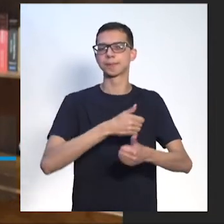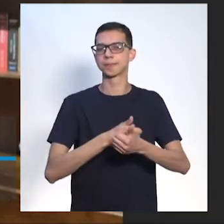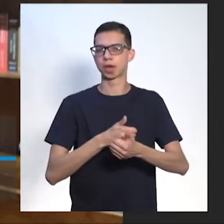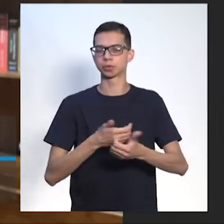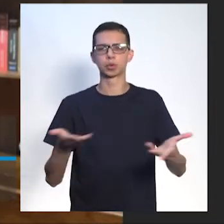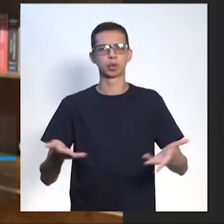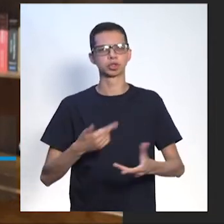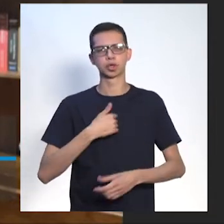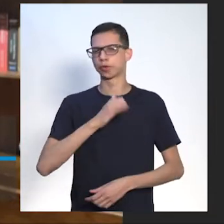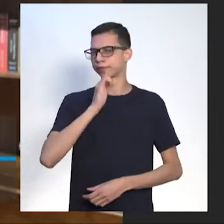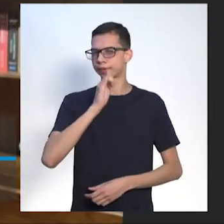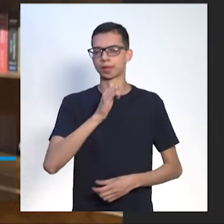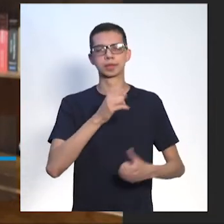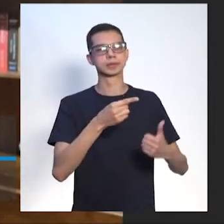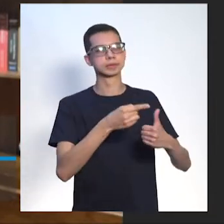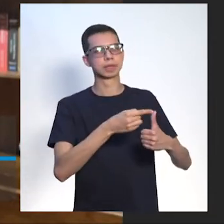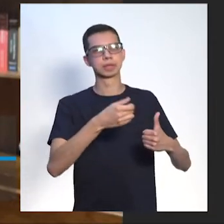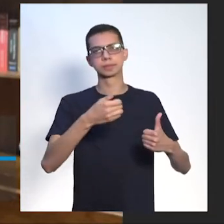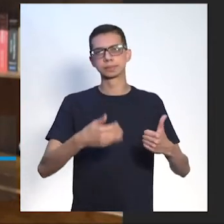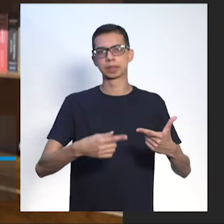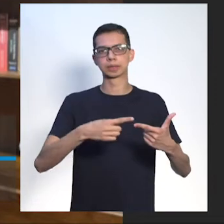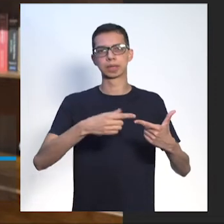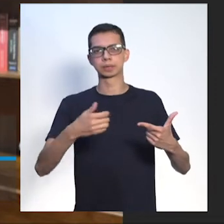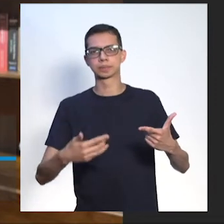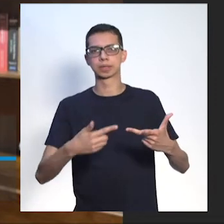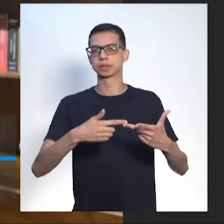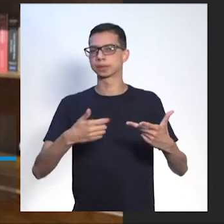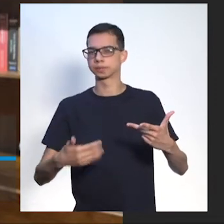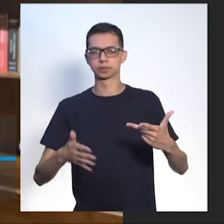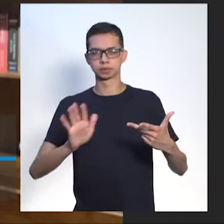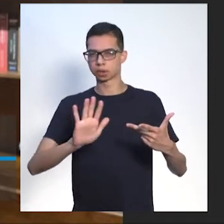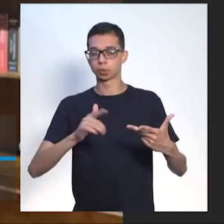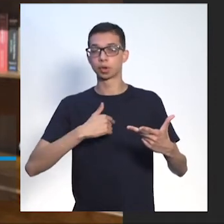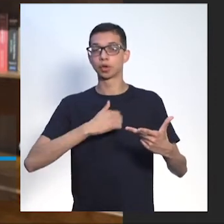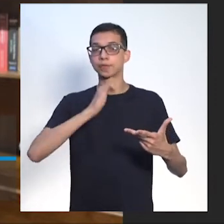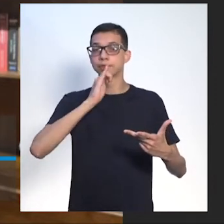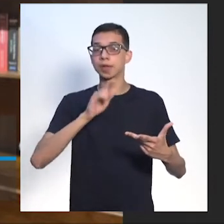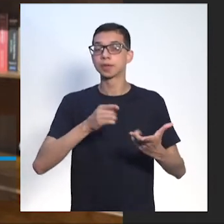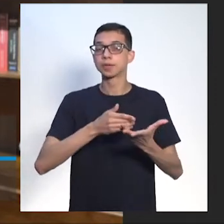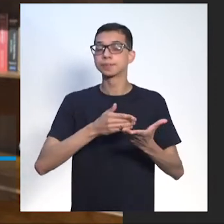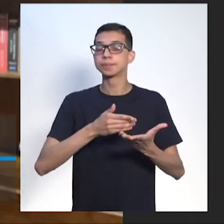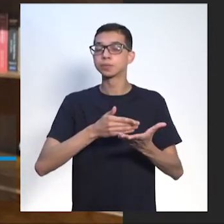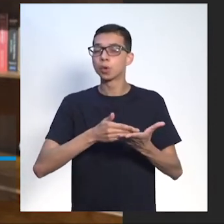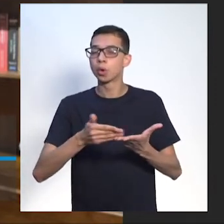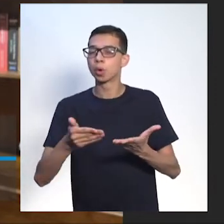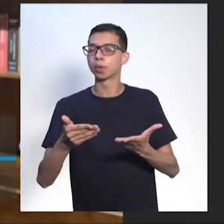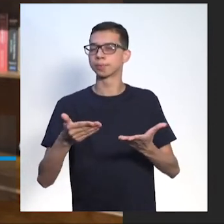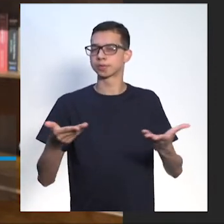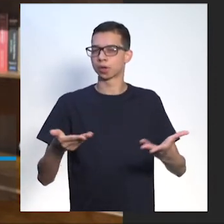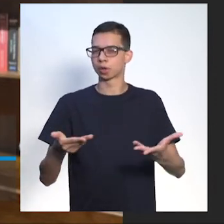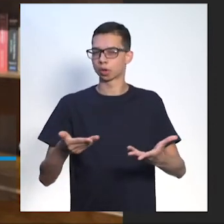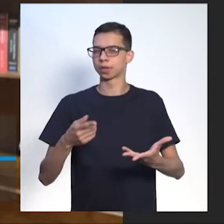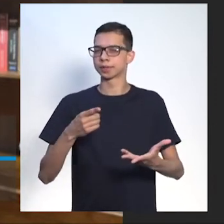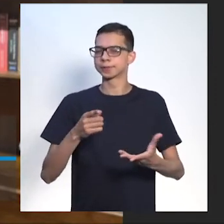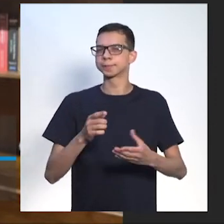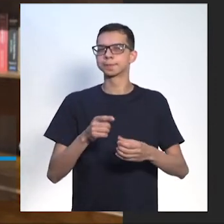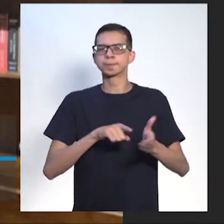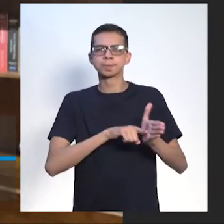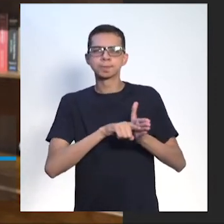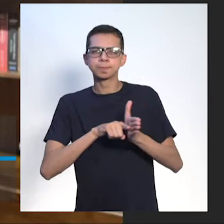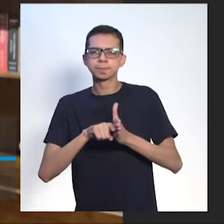cada um em separado. Eu vou mostrar para vocês como que você já pode começar a pensar. É uma forma de você começar a